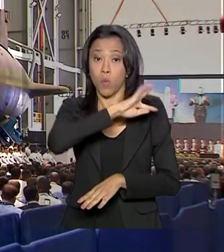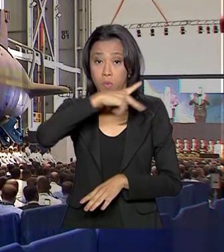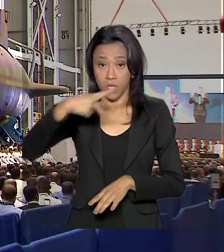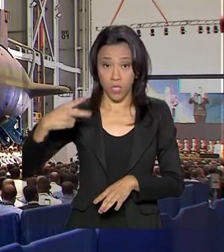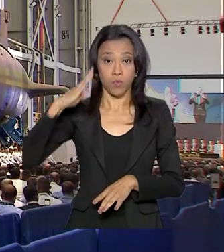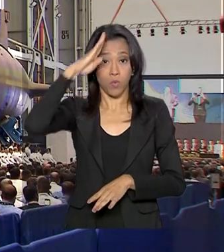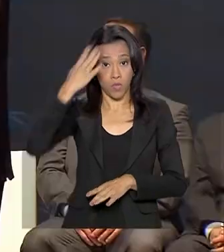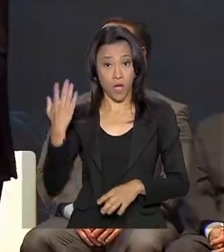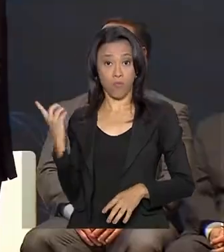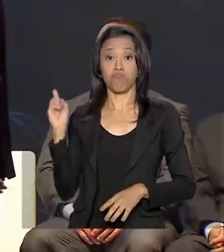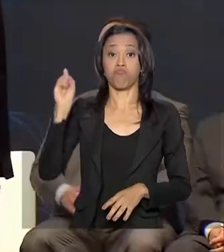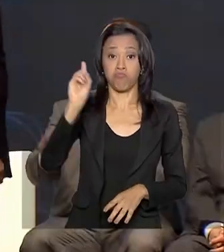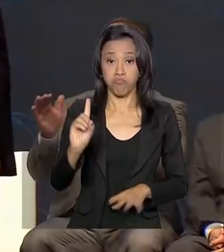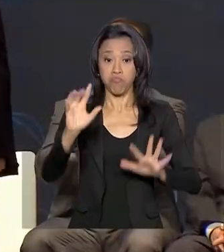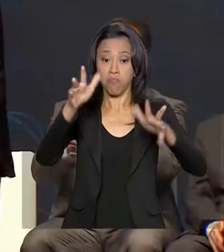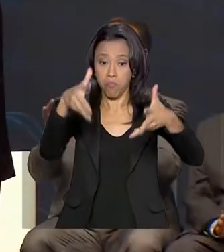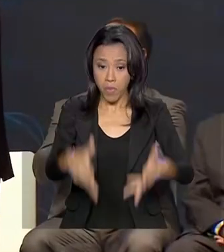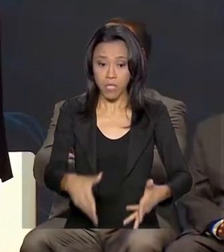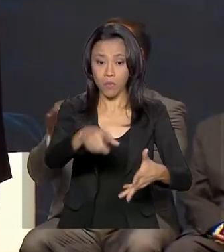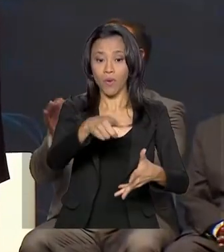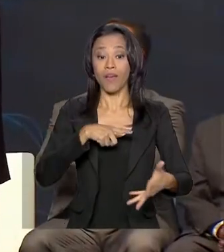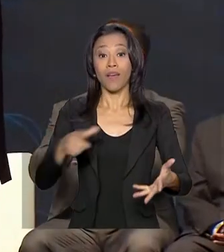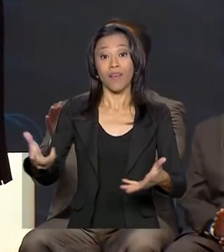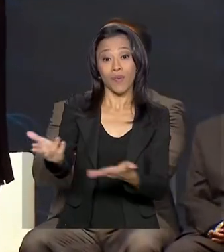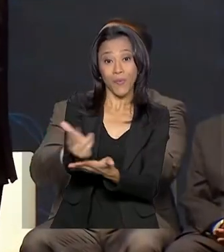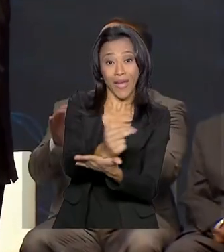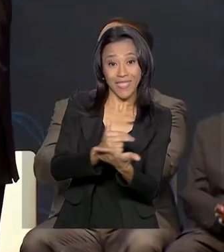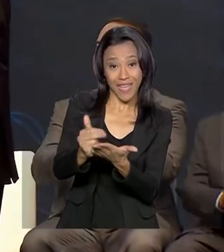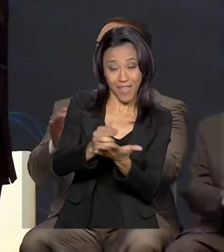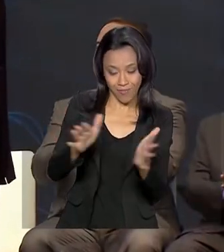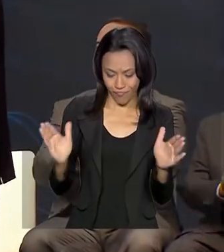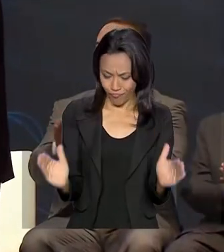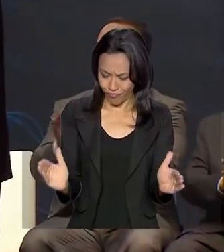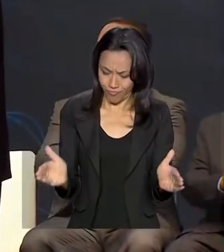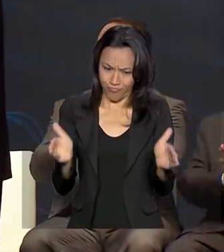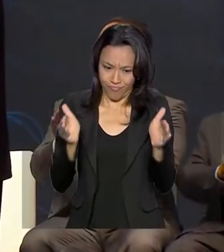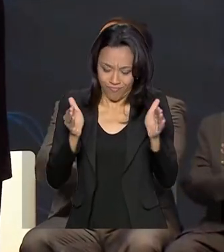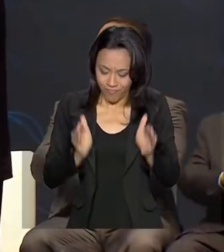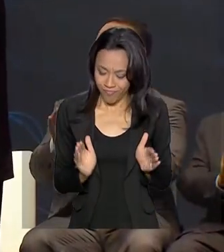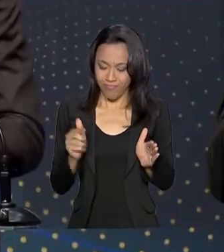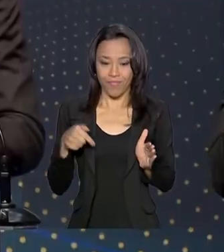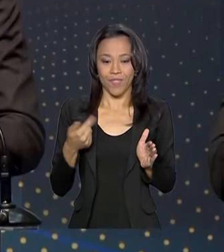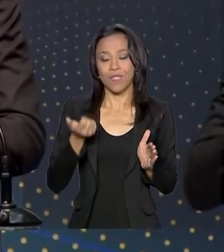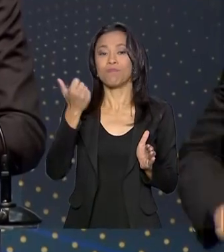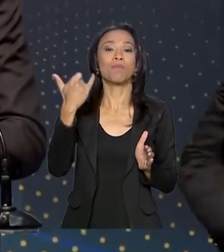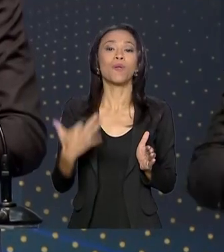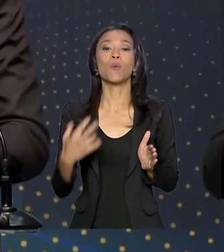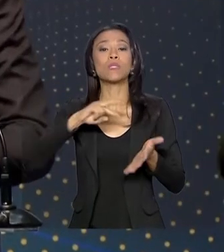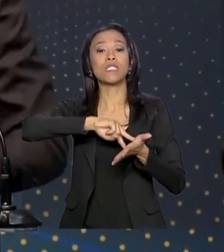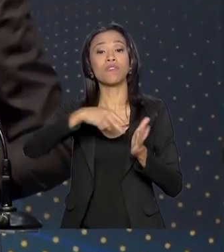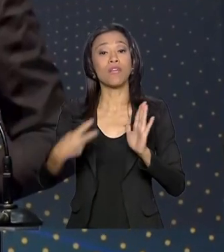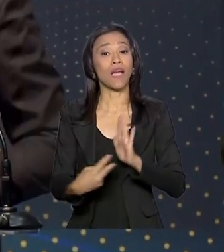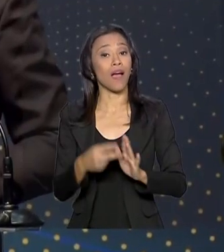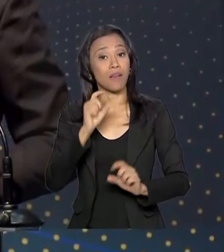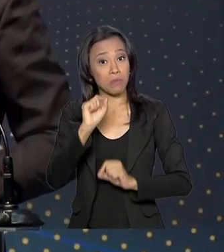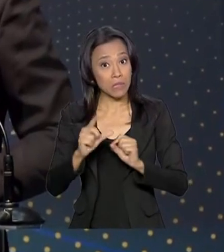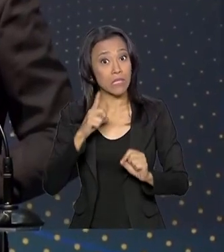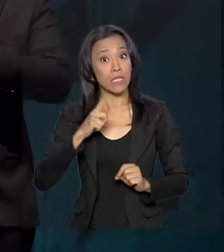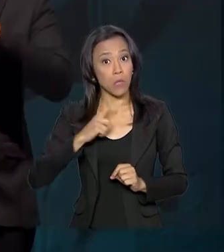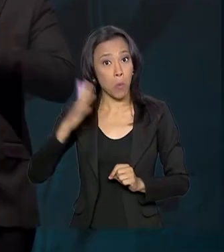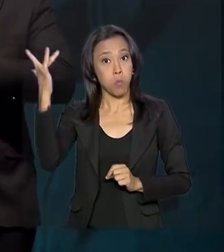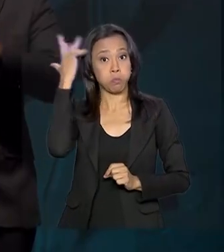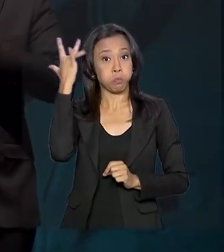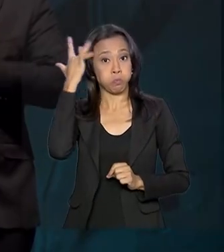do submarino, ganhou uma maquete do estaleiro e destacou o significado do país contar com modernos